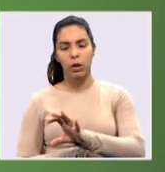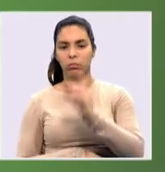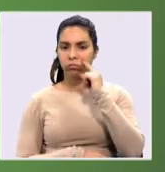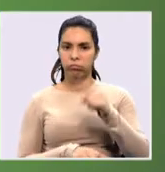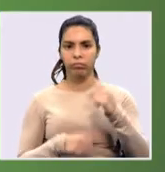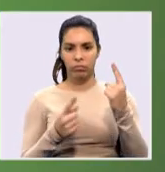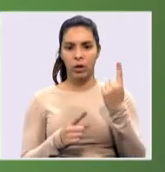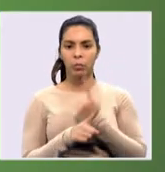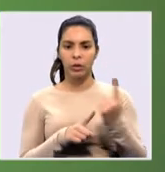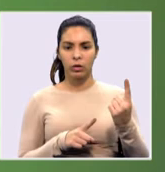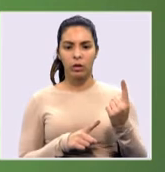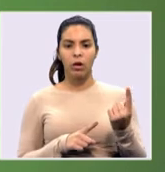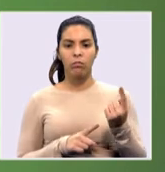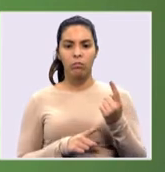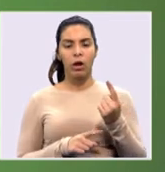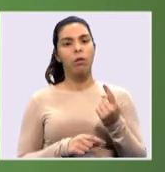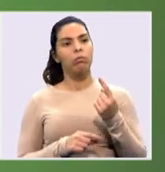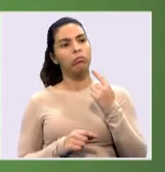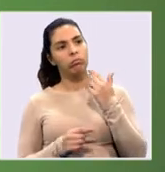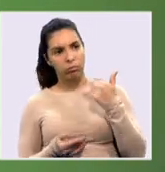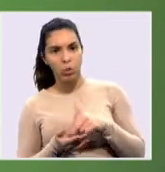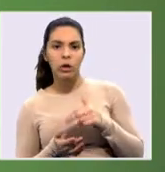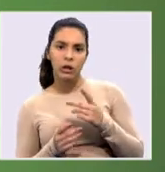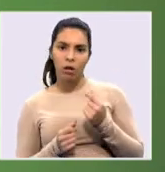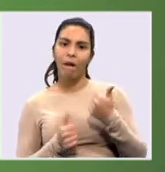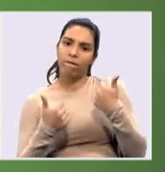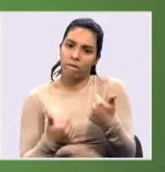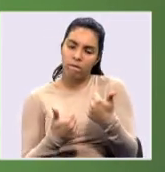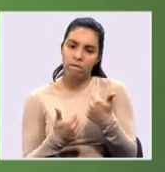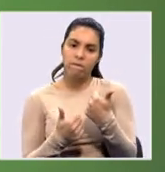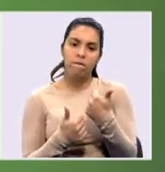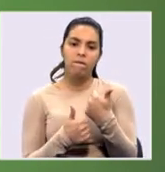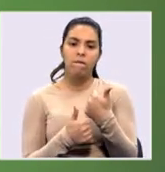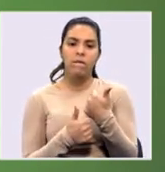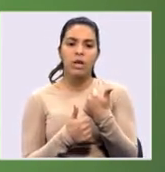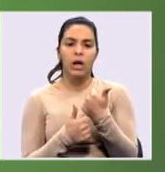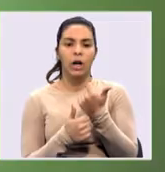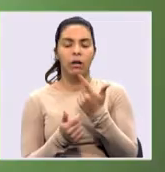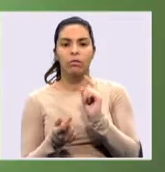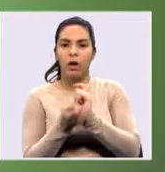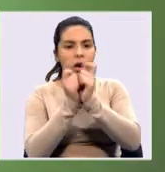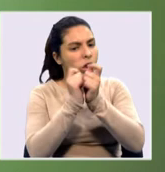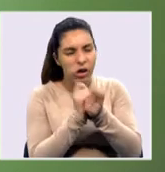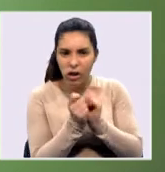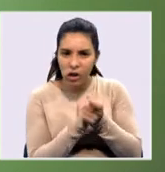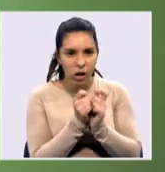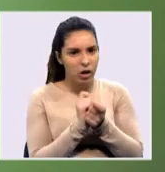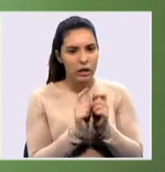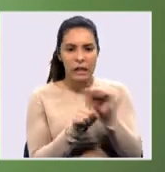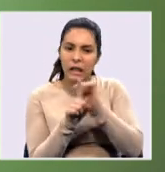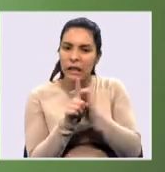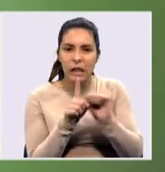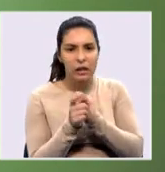porque nós tivemos um posicionamento muito bom, mas até chegarmos ao muito bom, reformulámos o